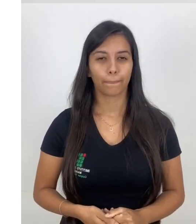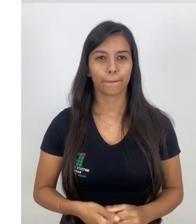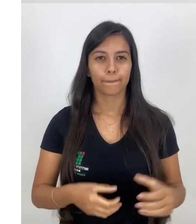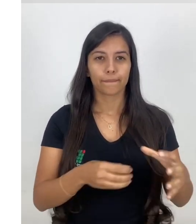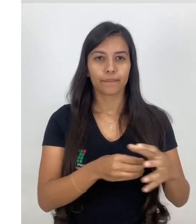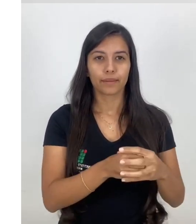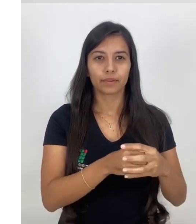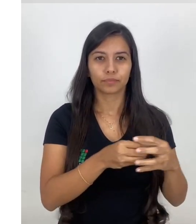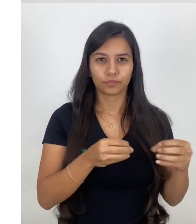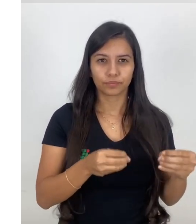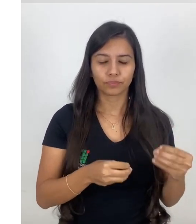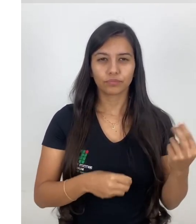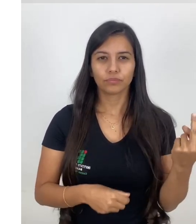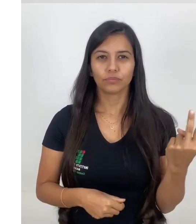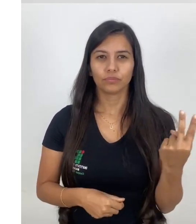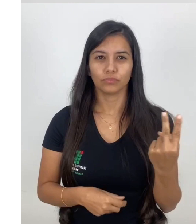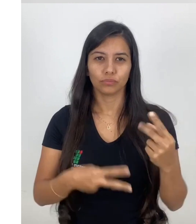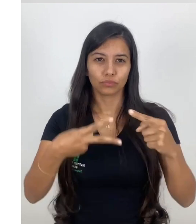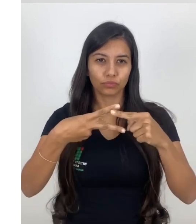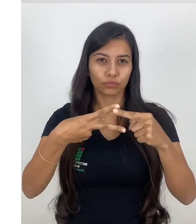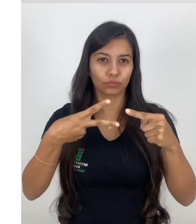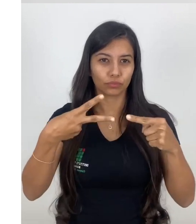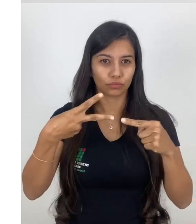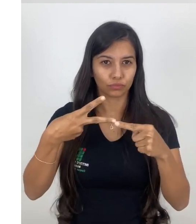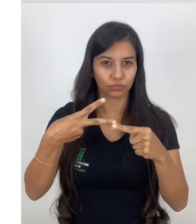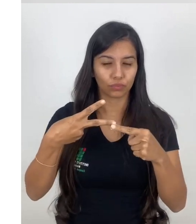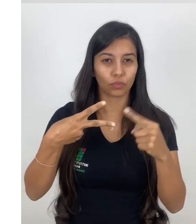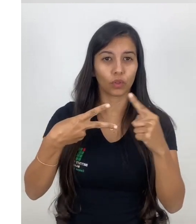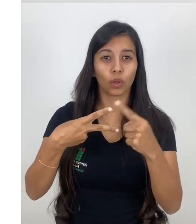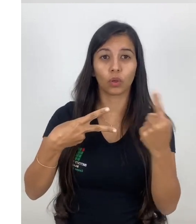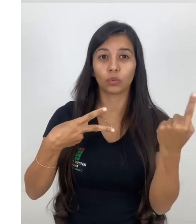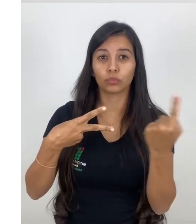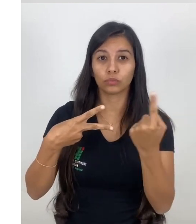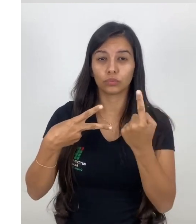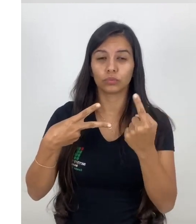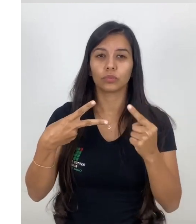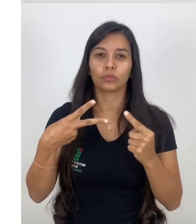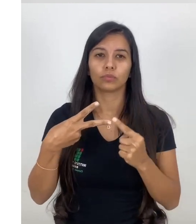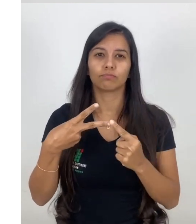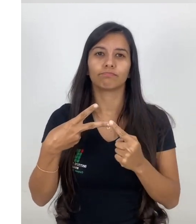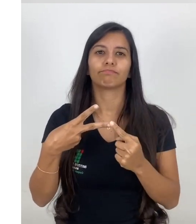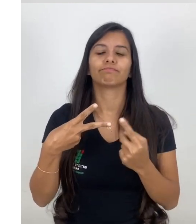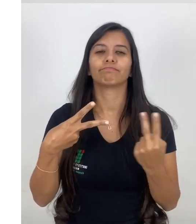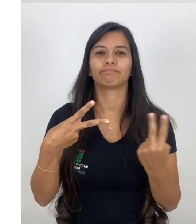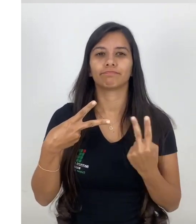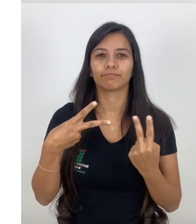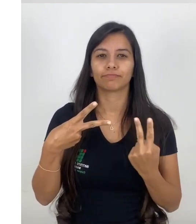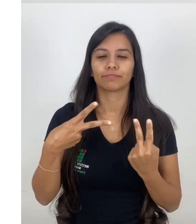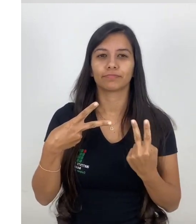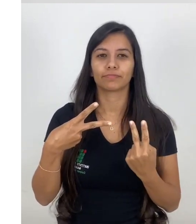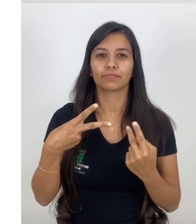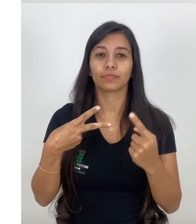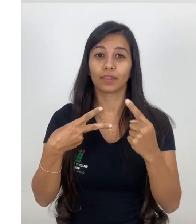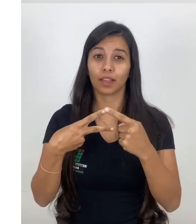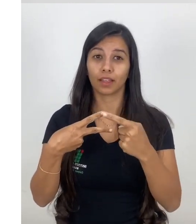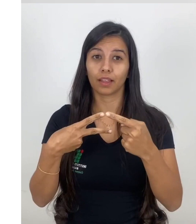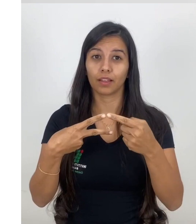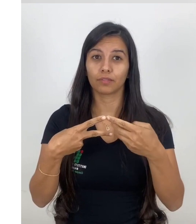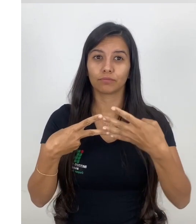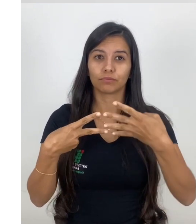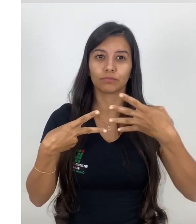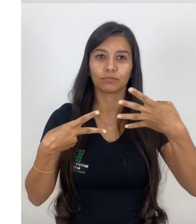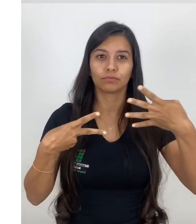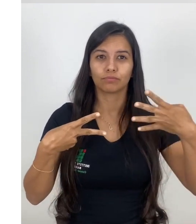A meiose, ela vai ter duas fases. Ela tem a meiose 1 e ela tem a meiose 2, tá?